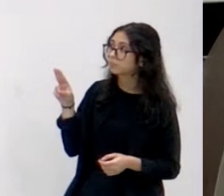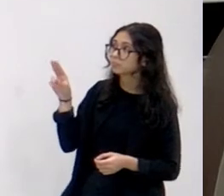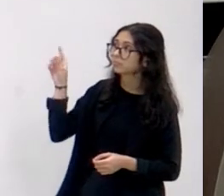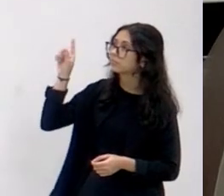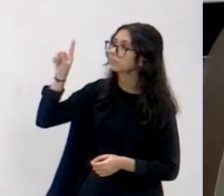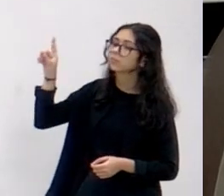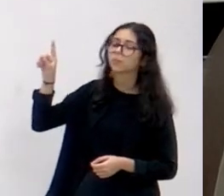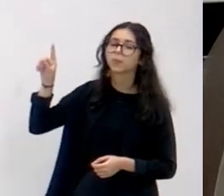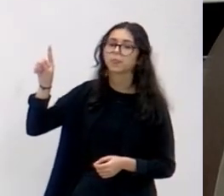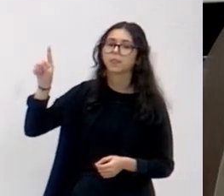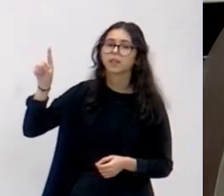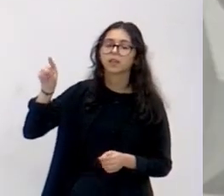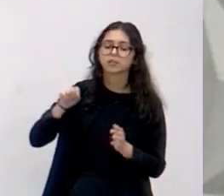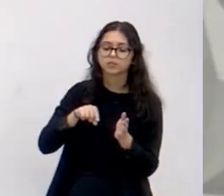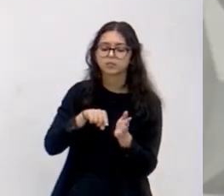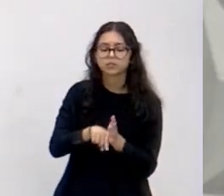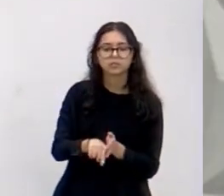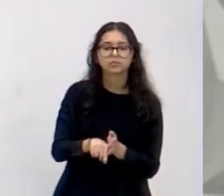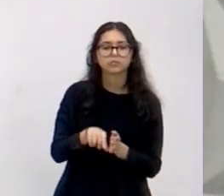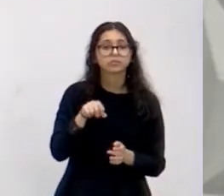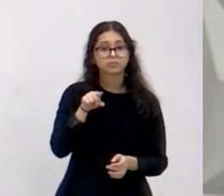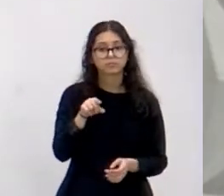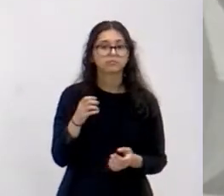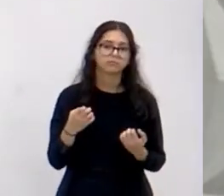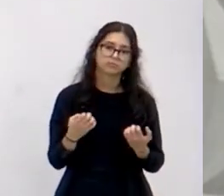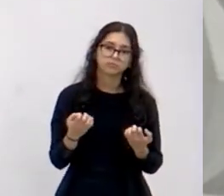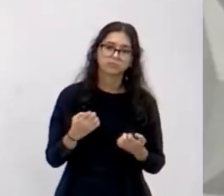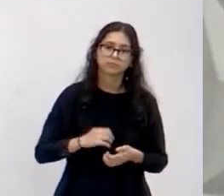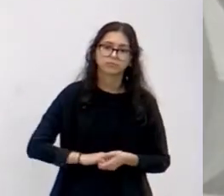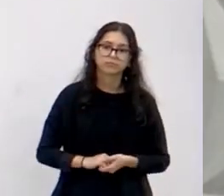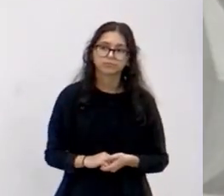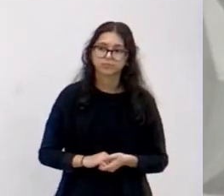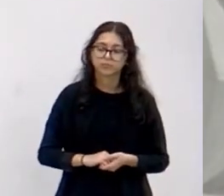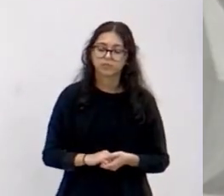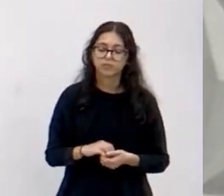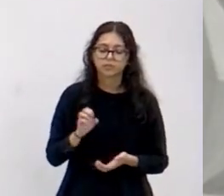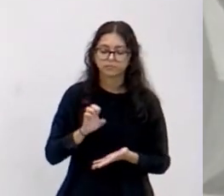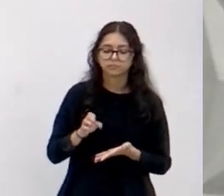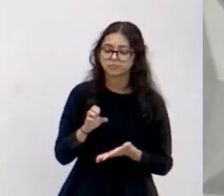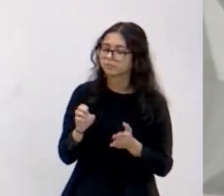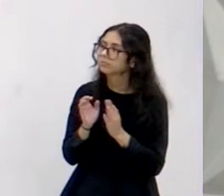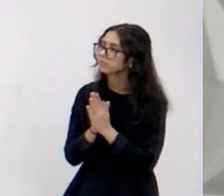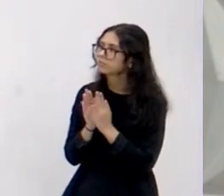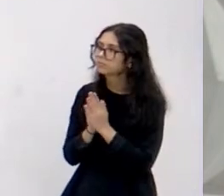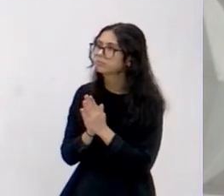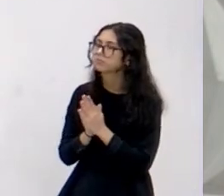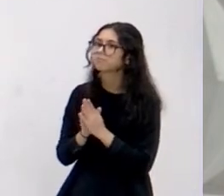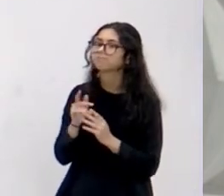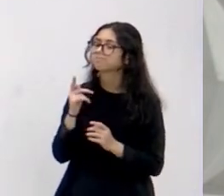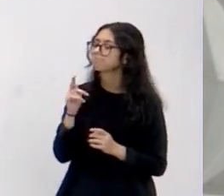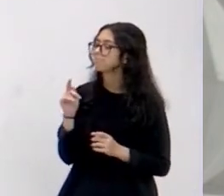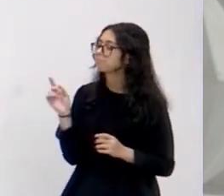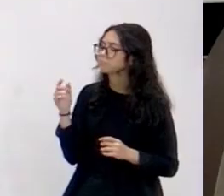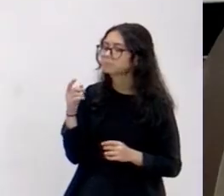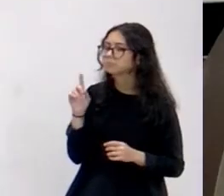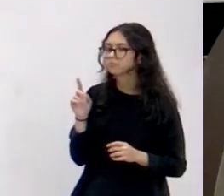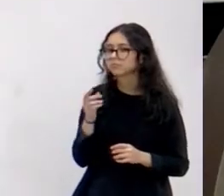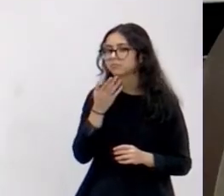desejos os seus desejos e aqui ele olha para Deus eu não sou melhor do que os meus antepassados